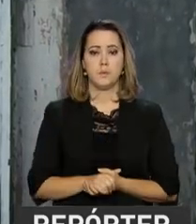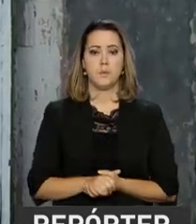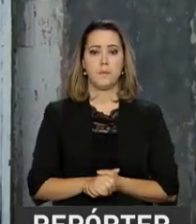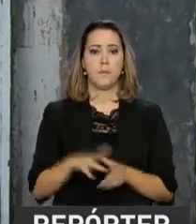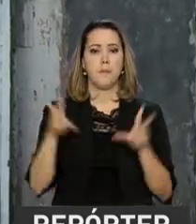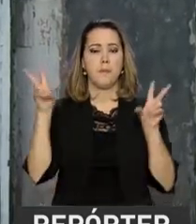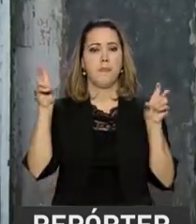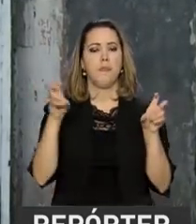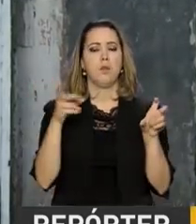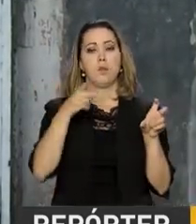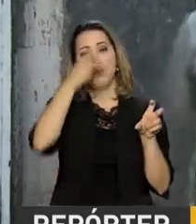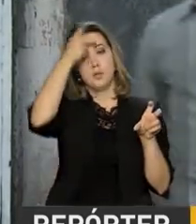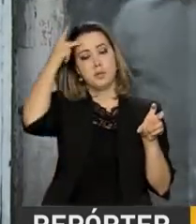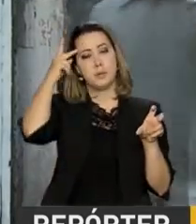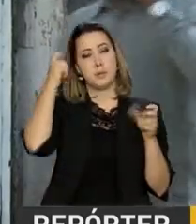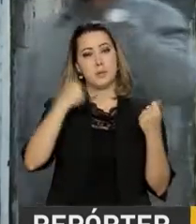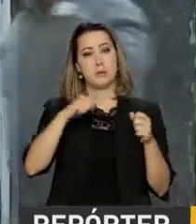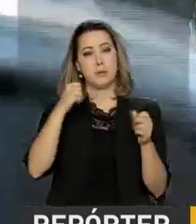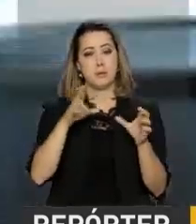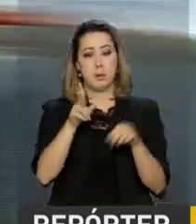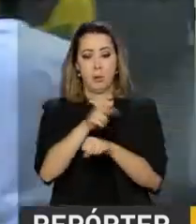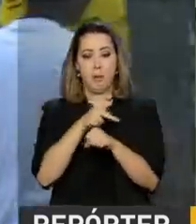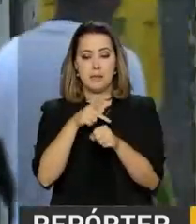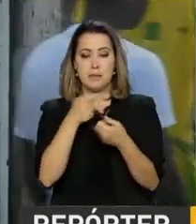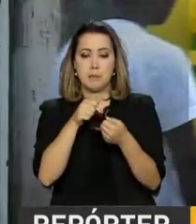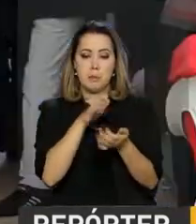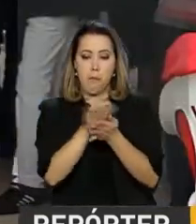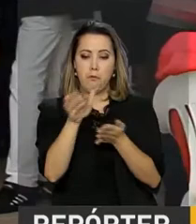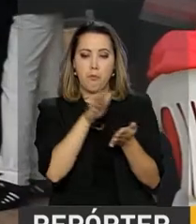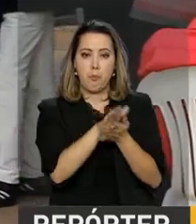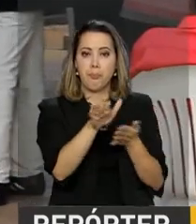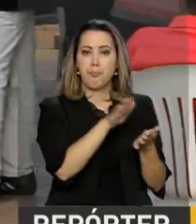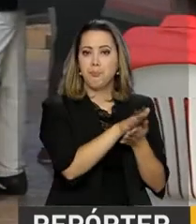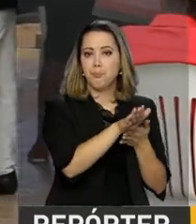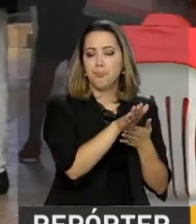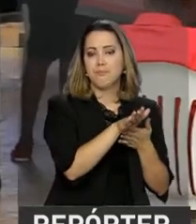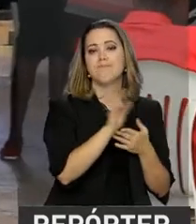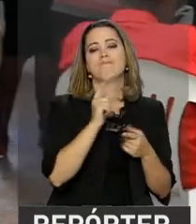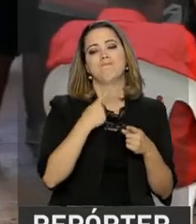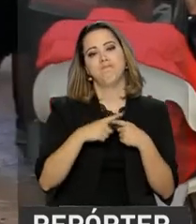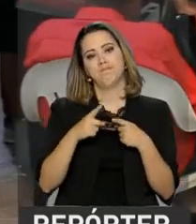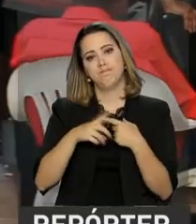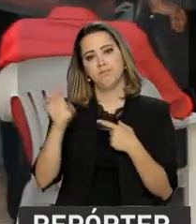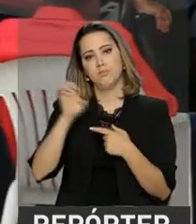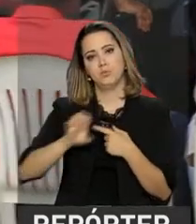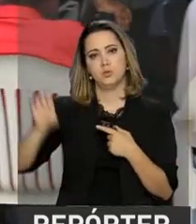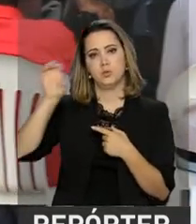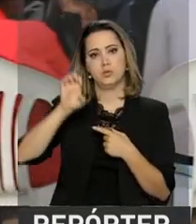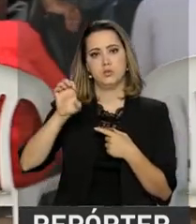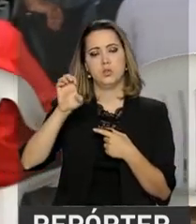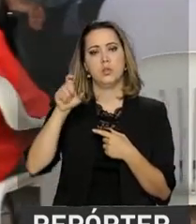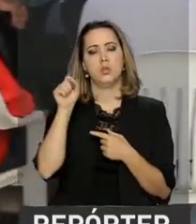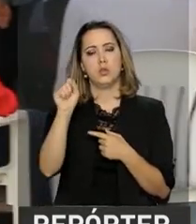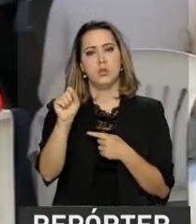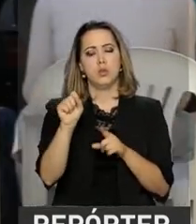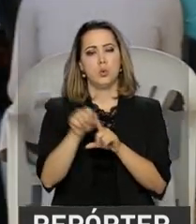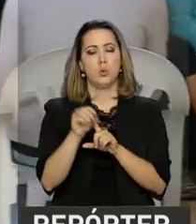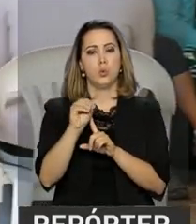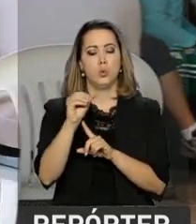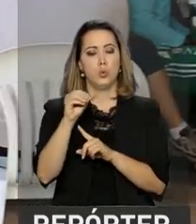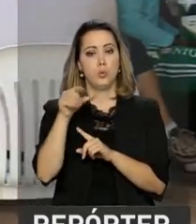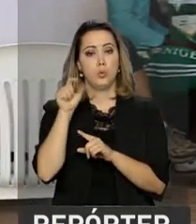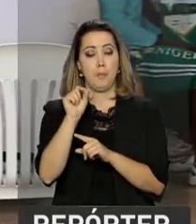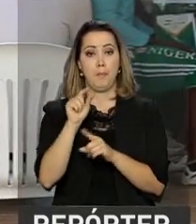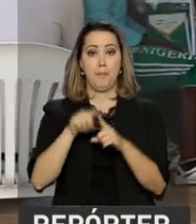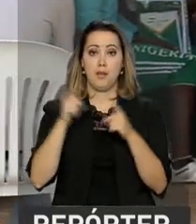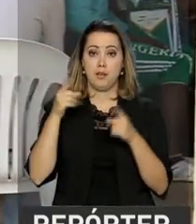O tema dos refugiados ganhou as manchetes com a crise que se agrava na Europa e no Oriente Médio. Mas se engana quem pensa que o Brasil não está na